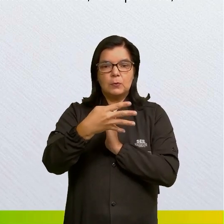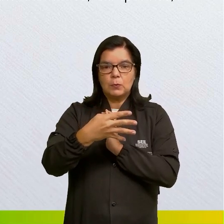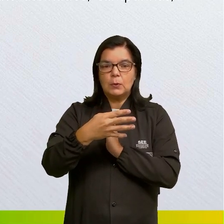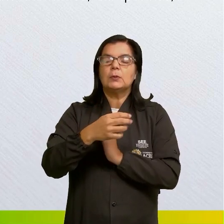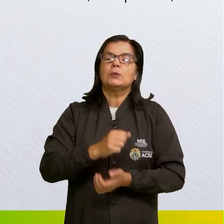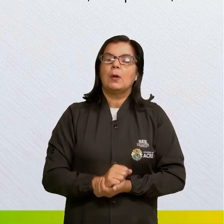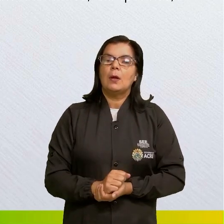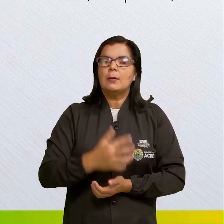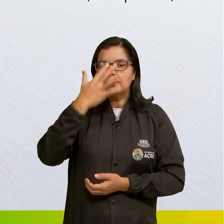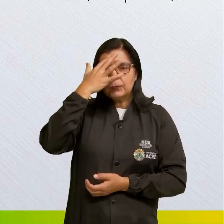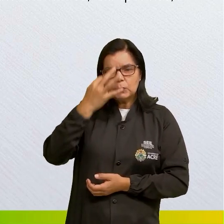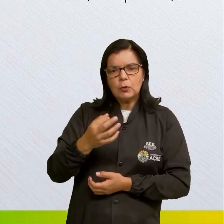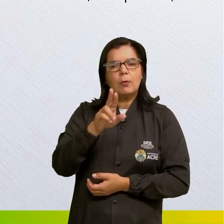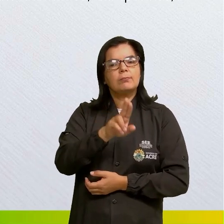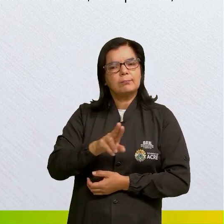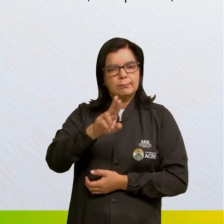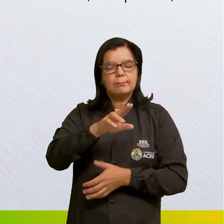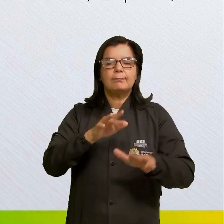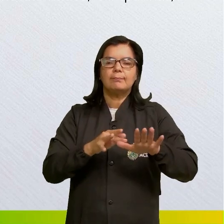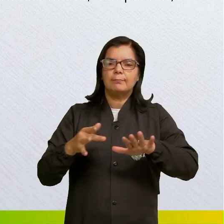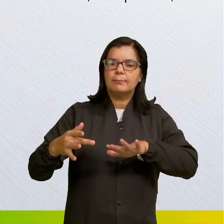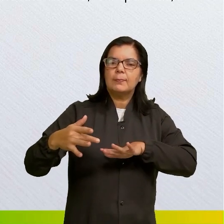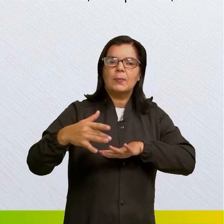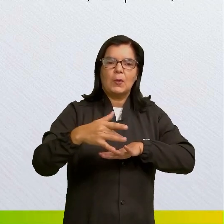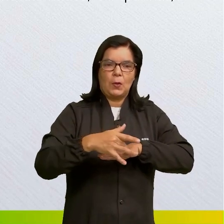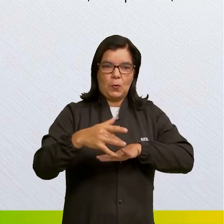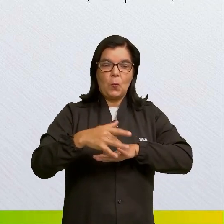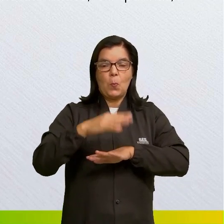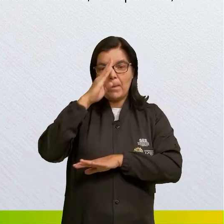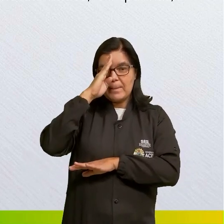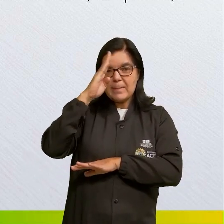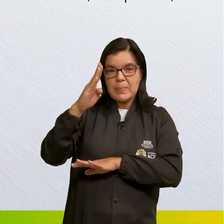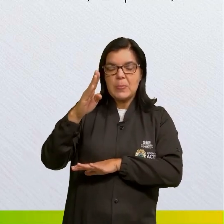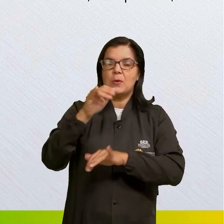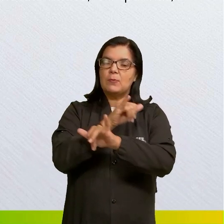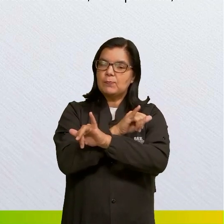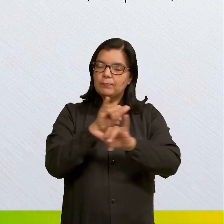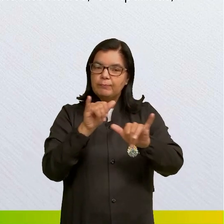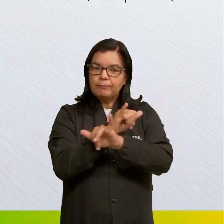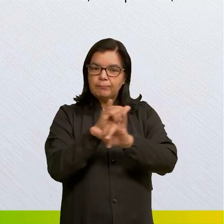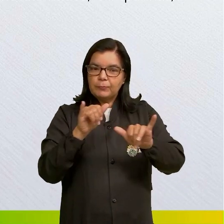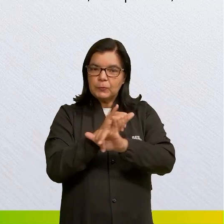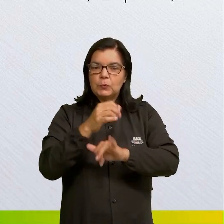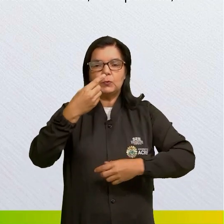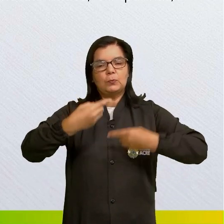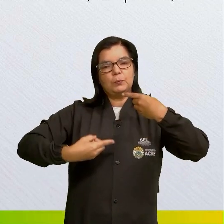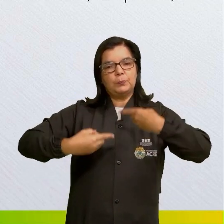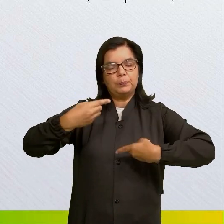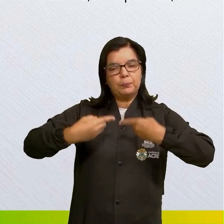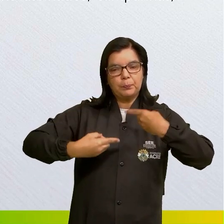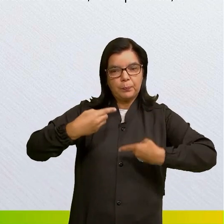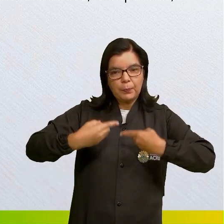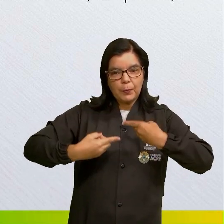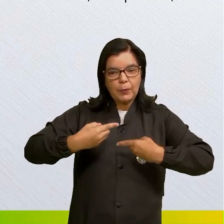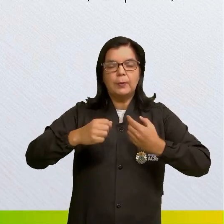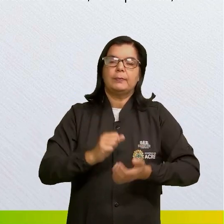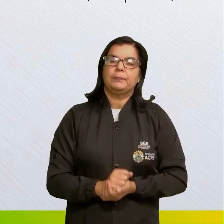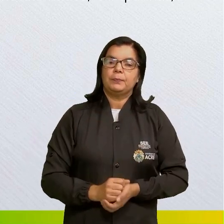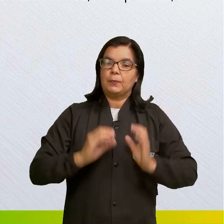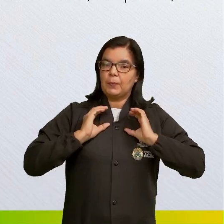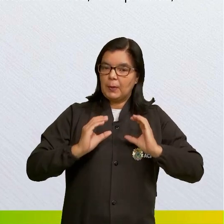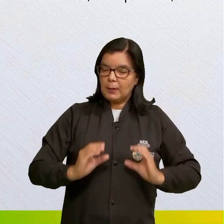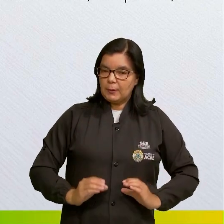anos afirmam usar as redes sociais como principal meio de informação sobre